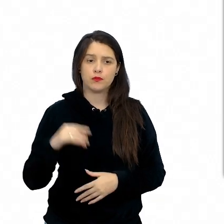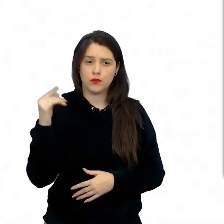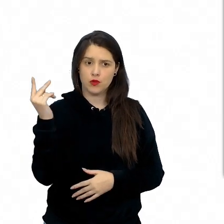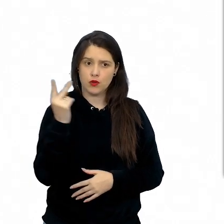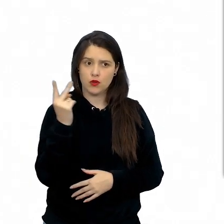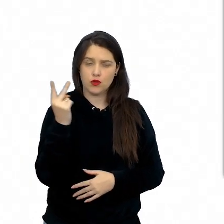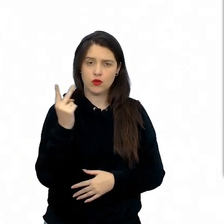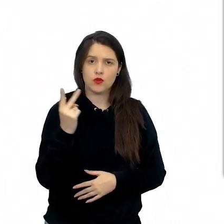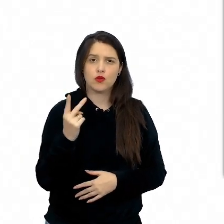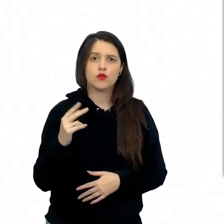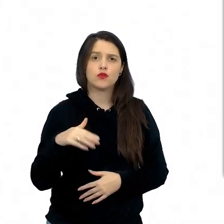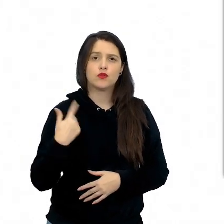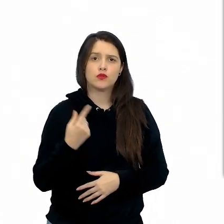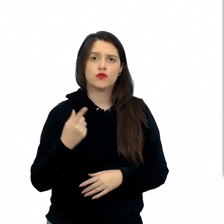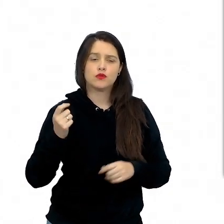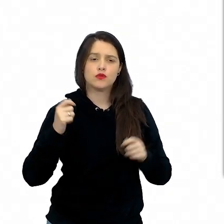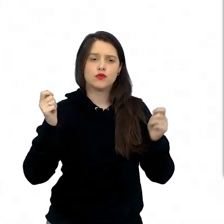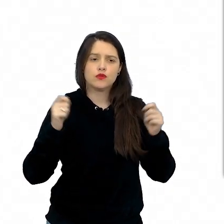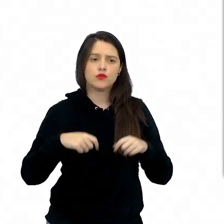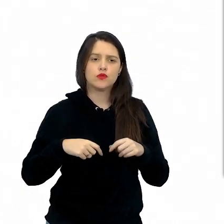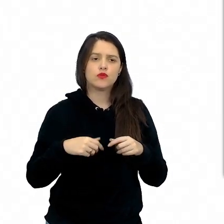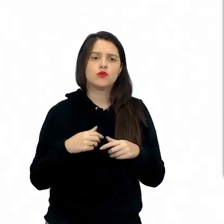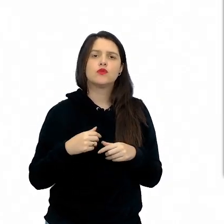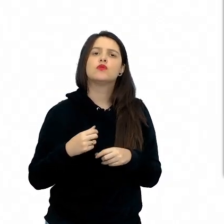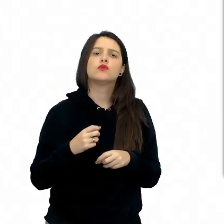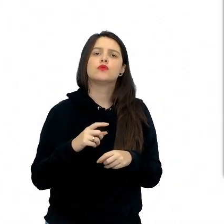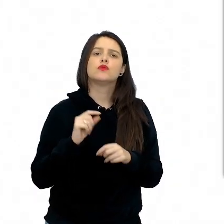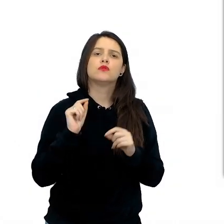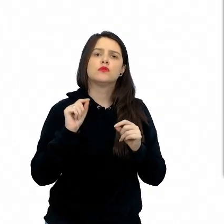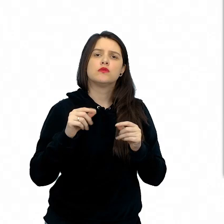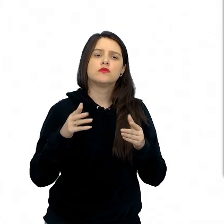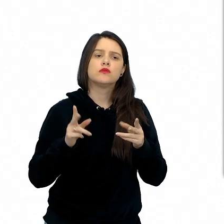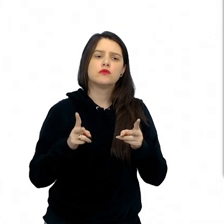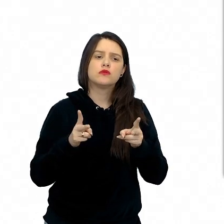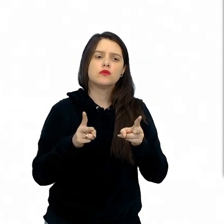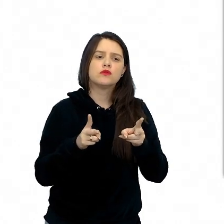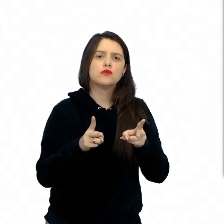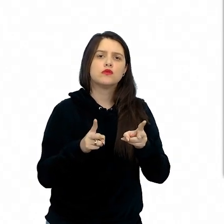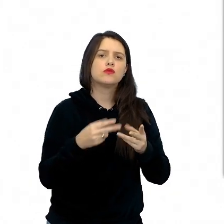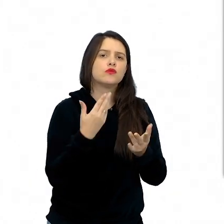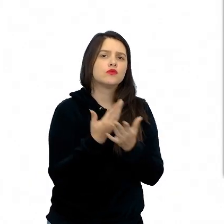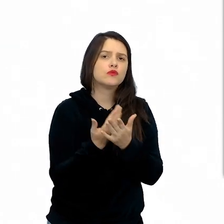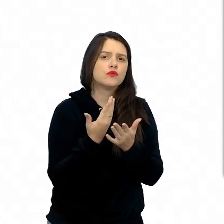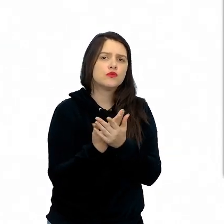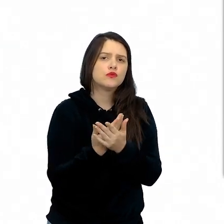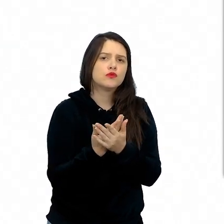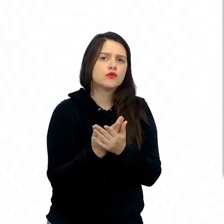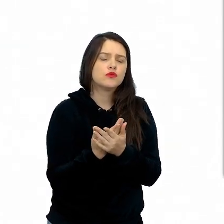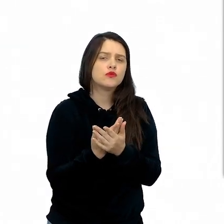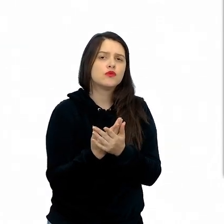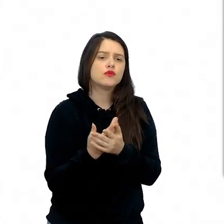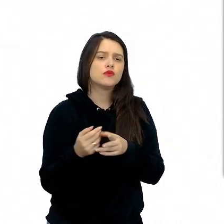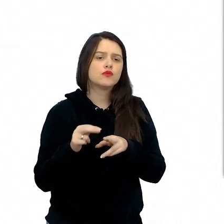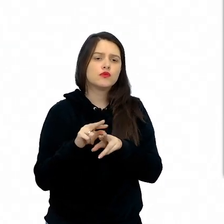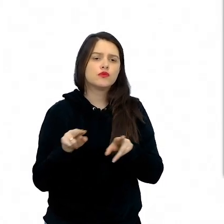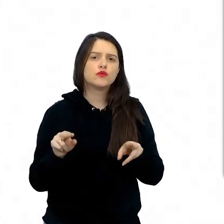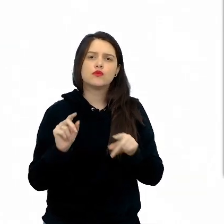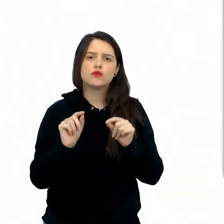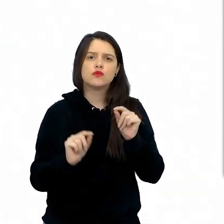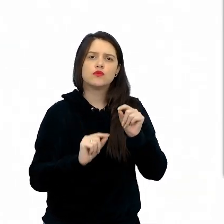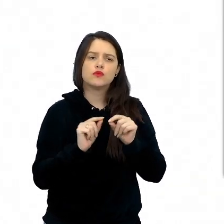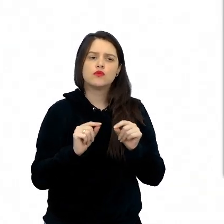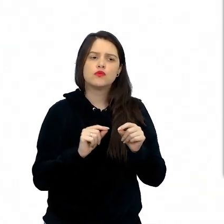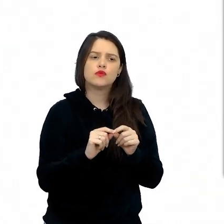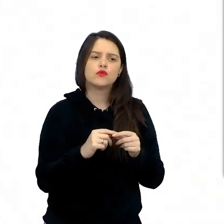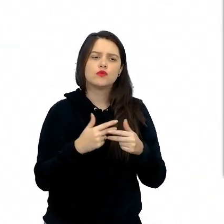Segundo, né, Débora Moll e seu grupo de pesquisas, né, apoiados nos estudos de Schumann, adequaram o